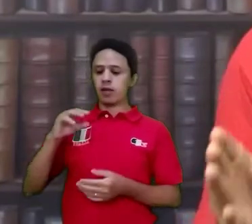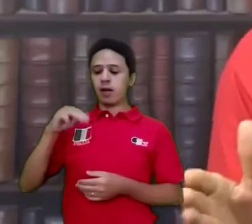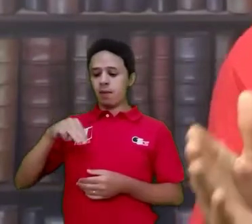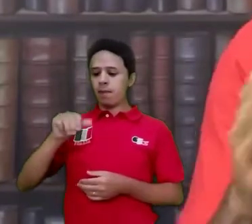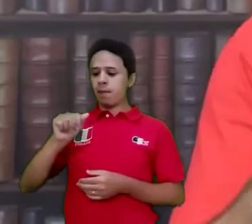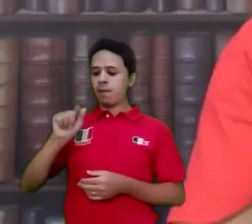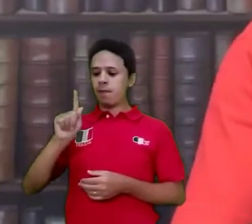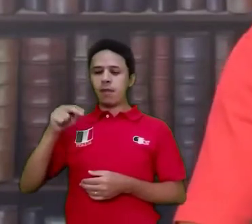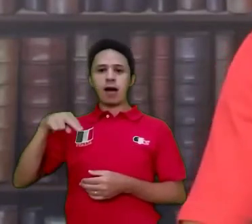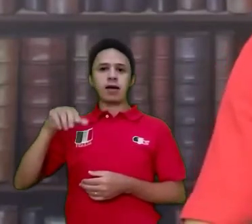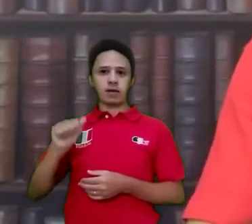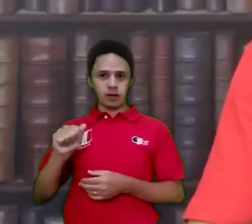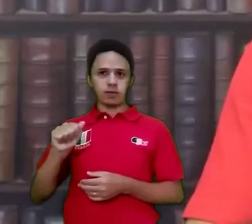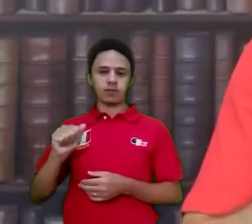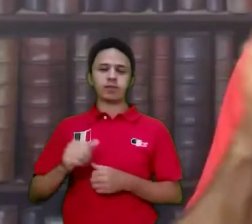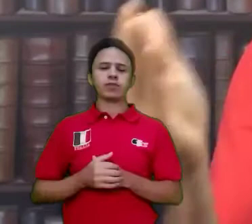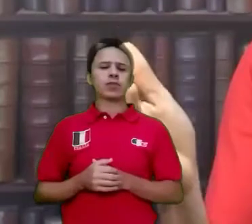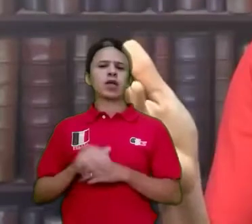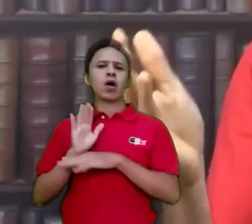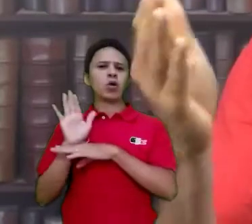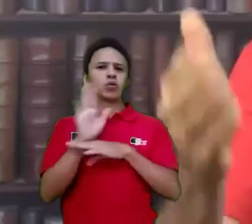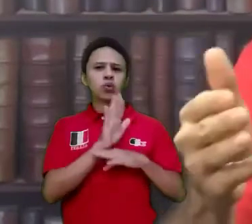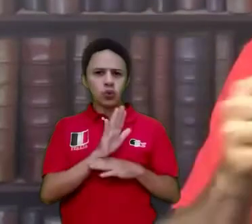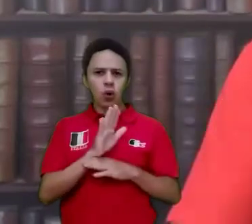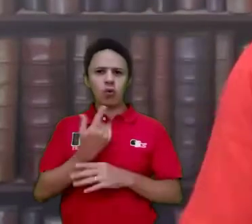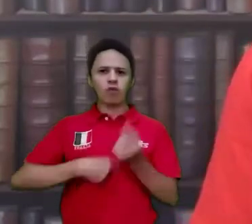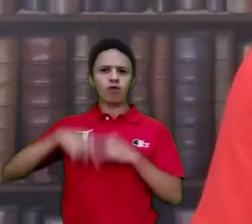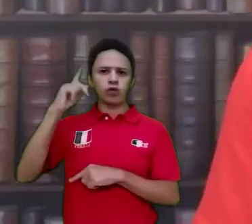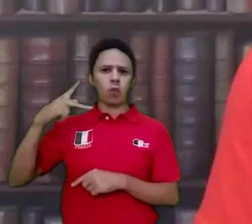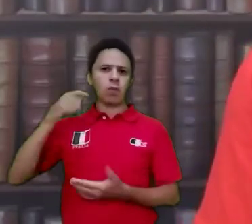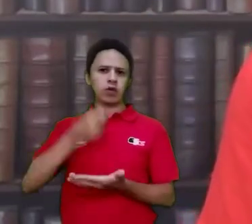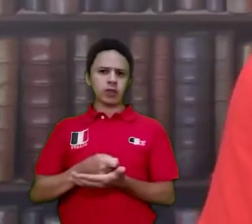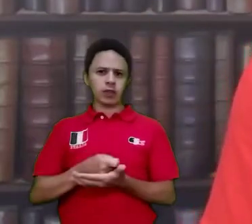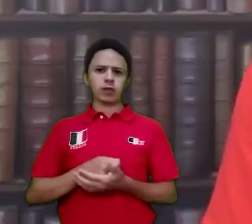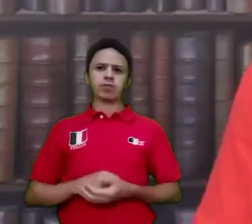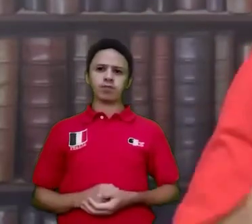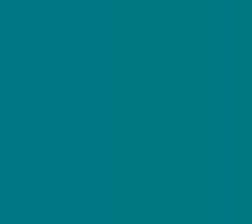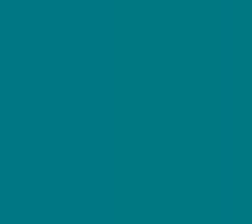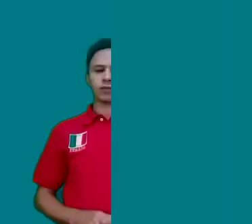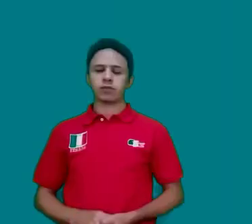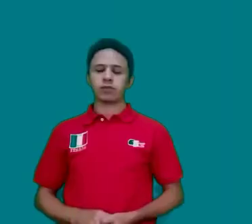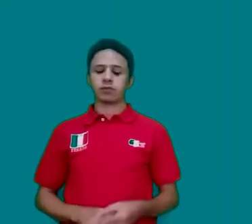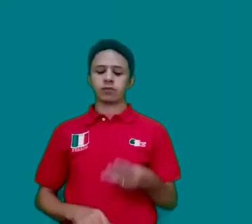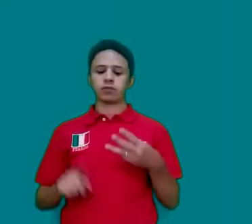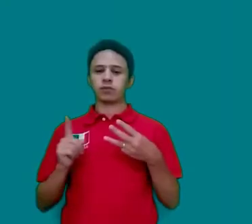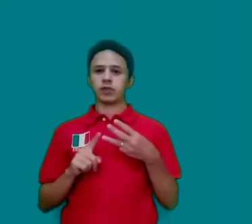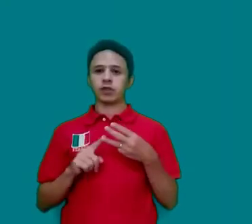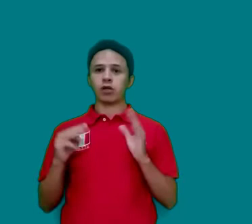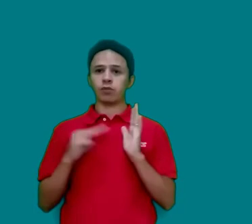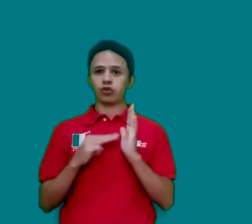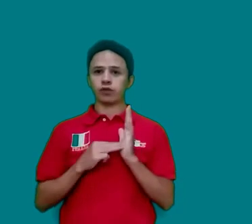A violação à Magna Carta contribuiu para a Revolução Puritana. Terceiro